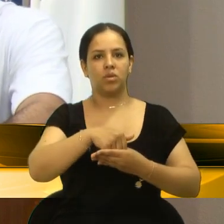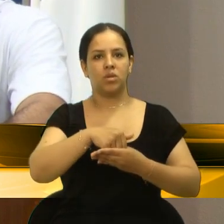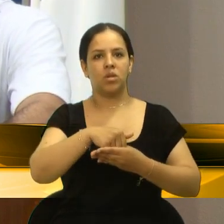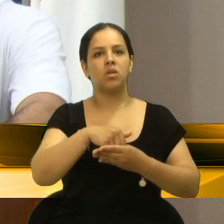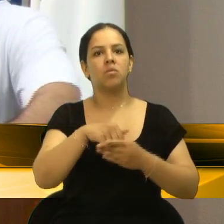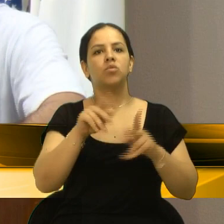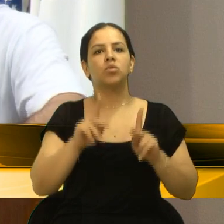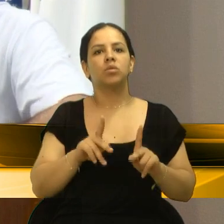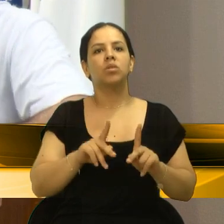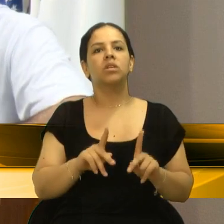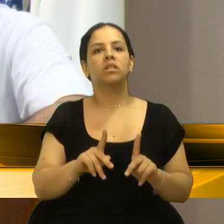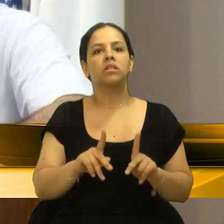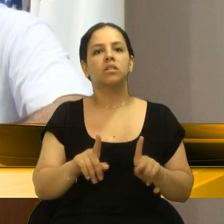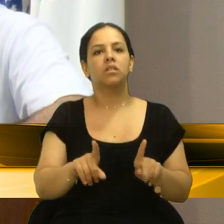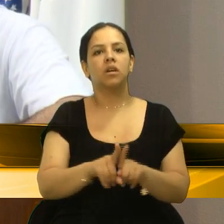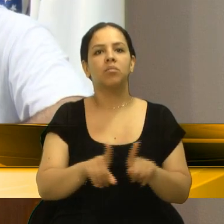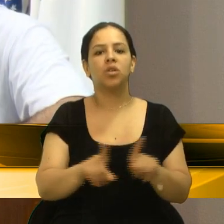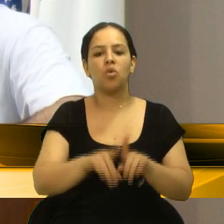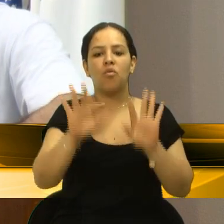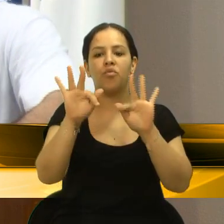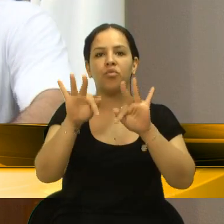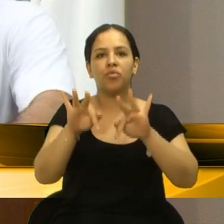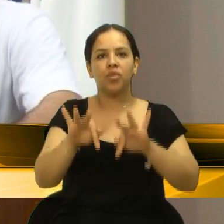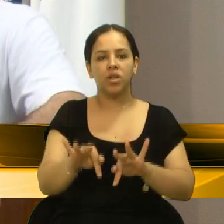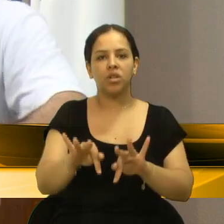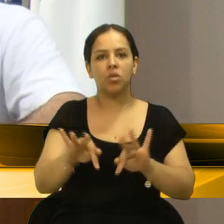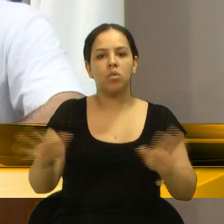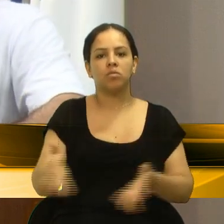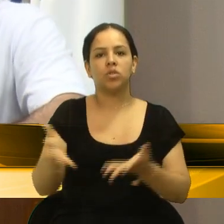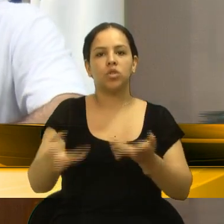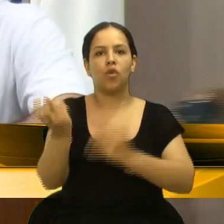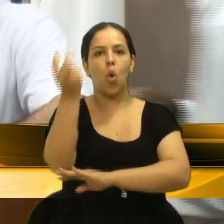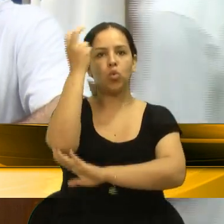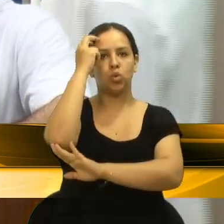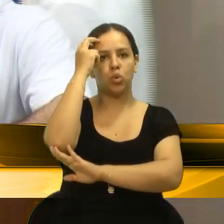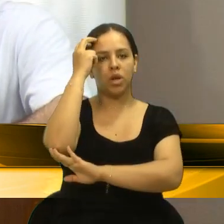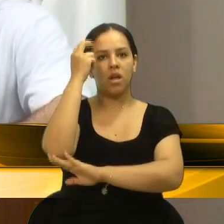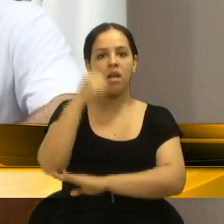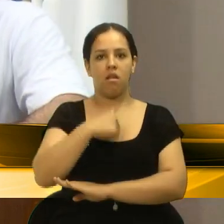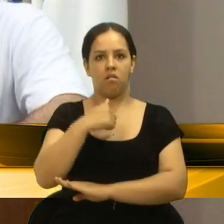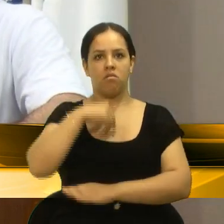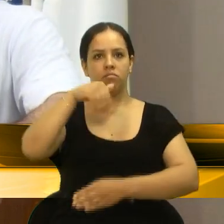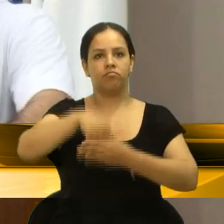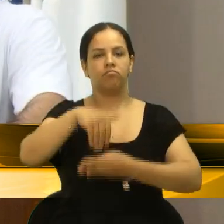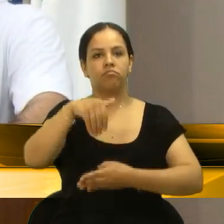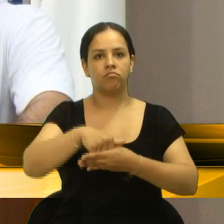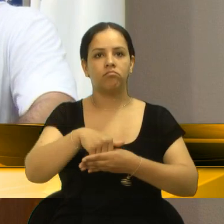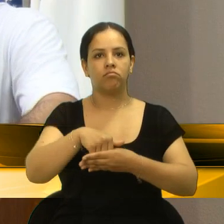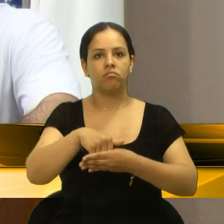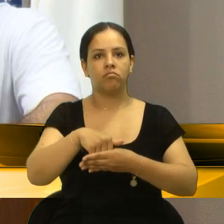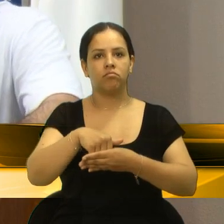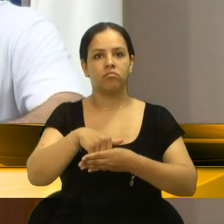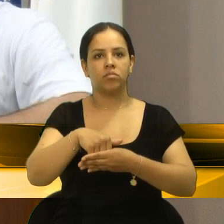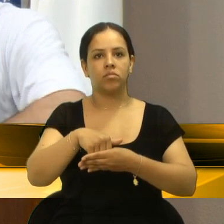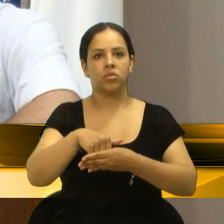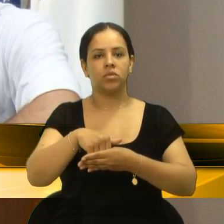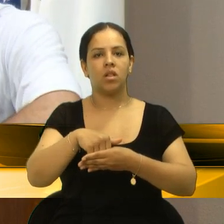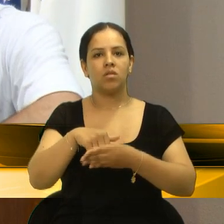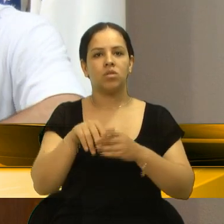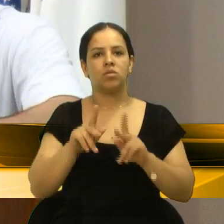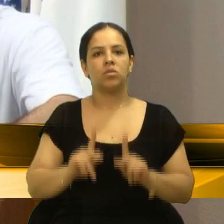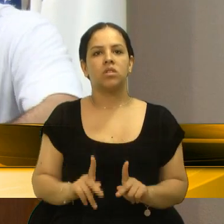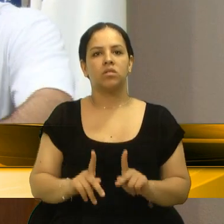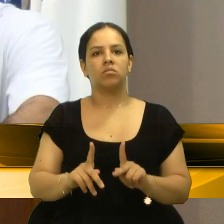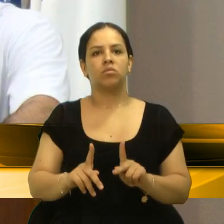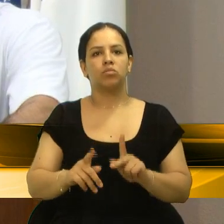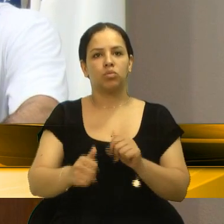com o fim do incentivo à cultura. Eu voto pelos esportistas que ficaram órfãos